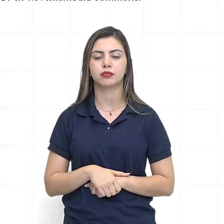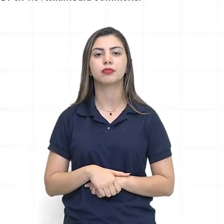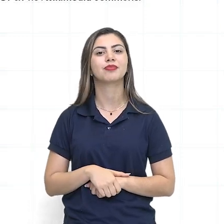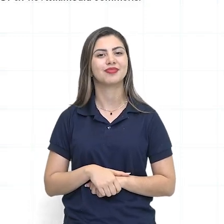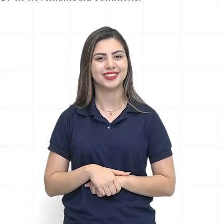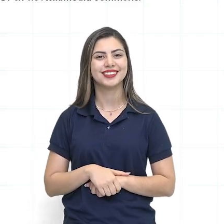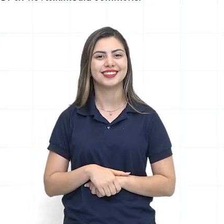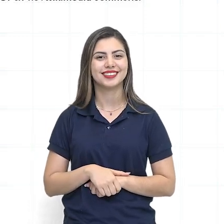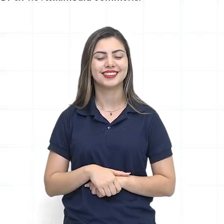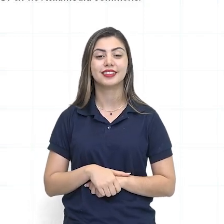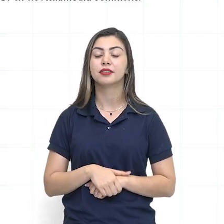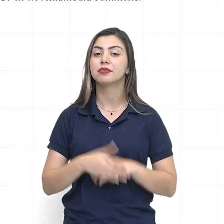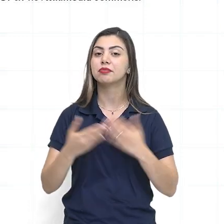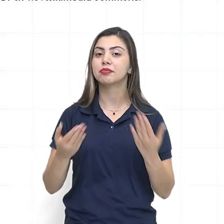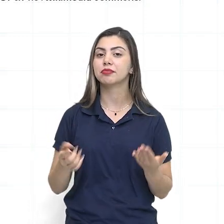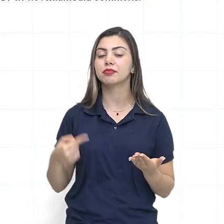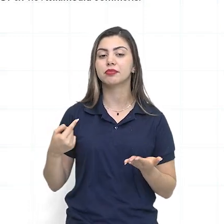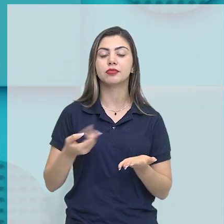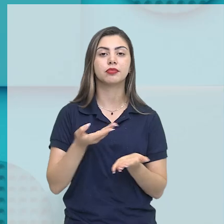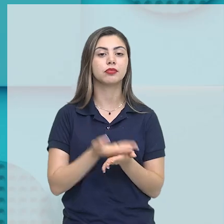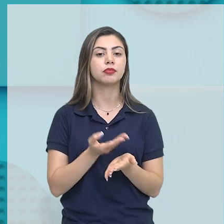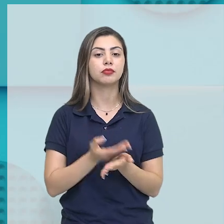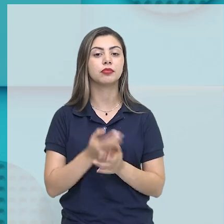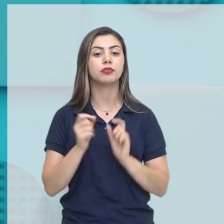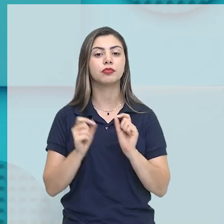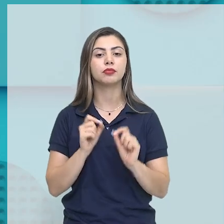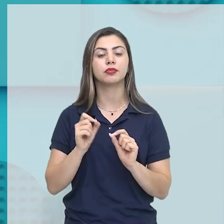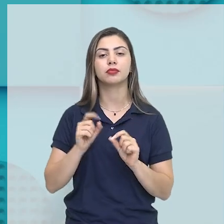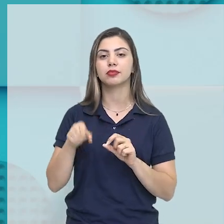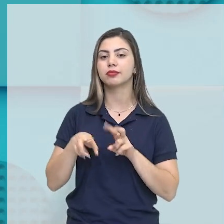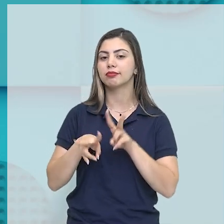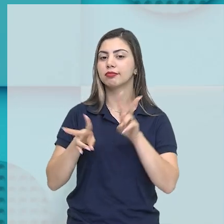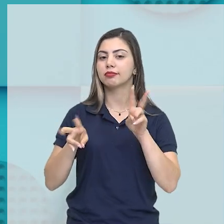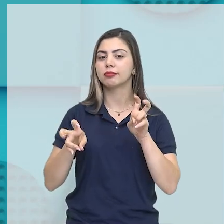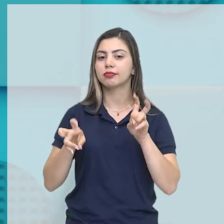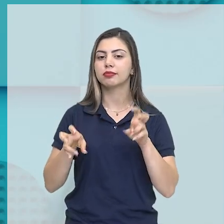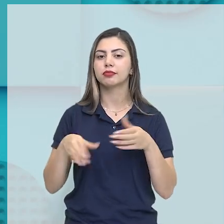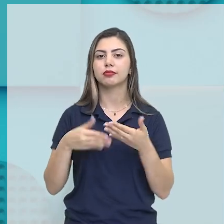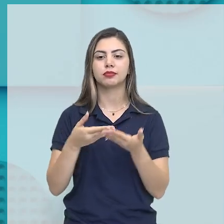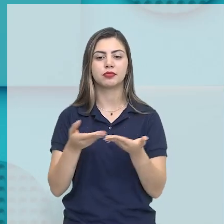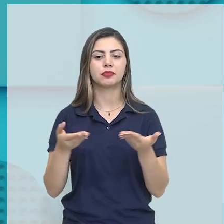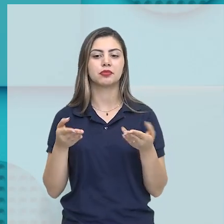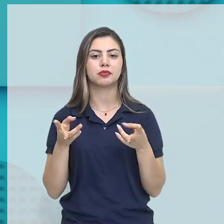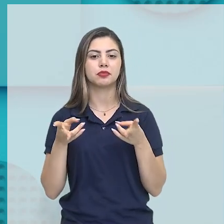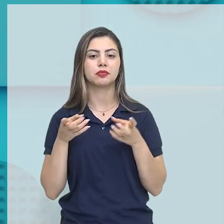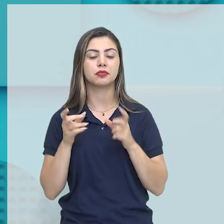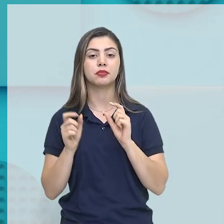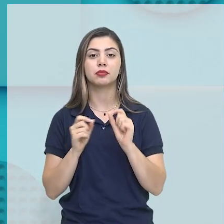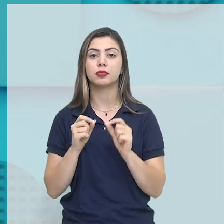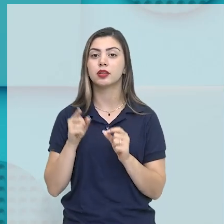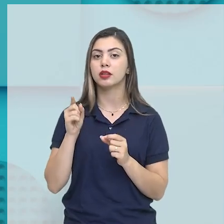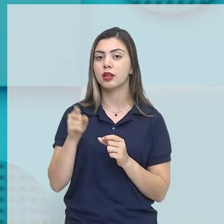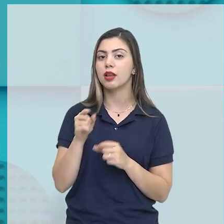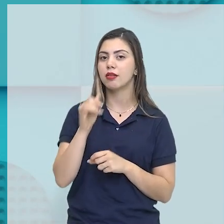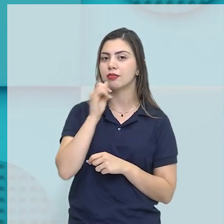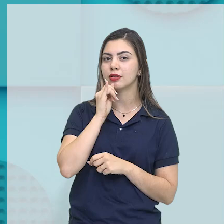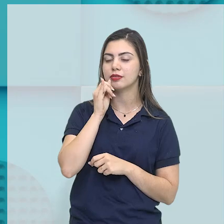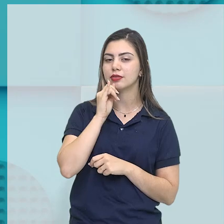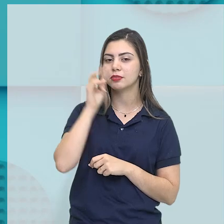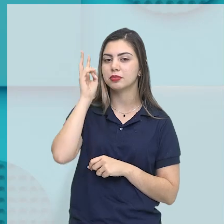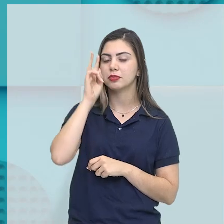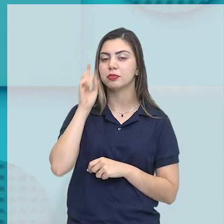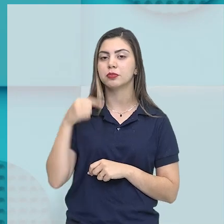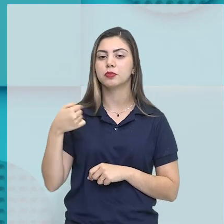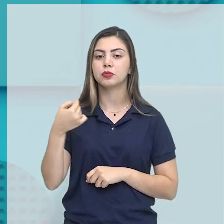Muito bem. Então, estávamos falando sobre a citação, né? Como vocês observaram no último exemplo, quando